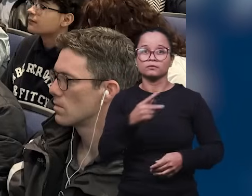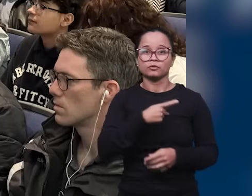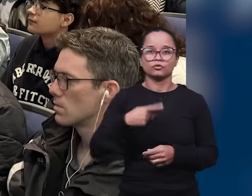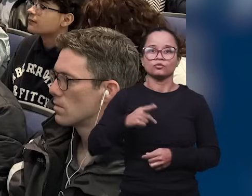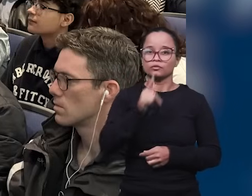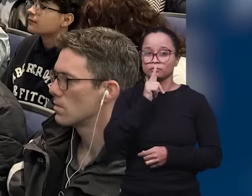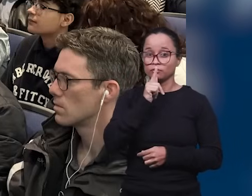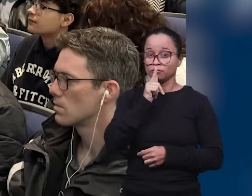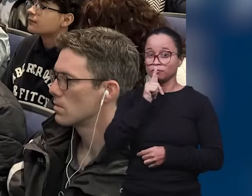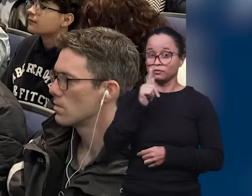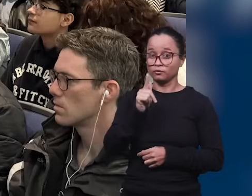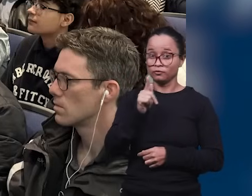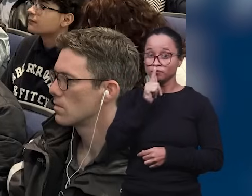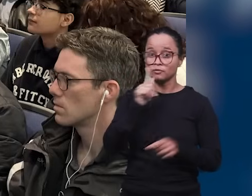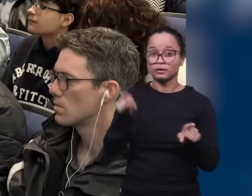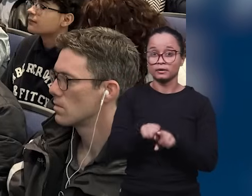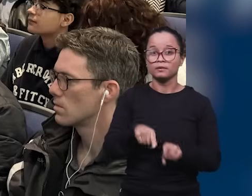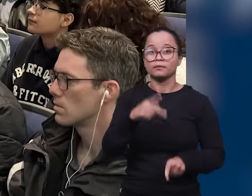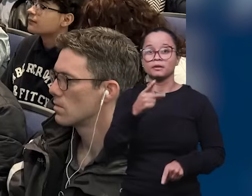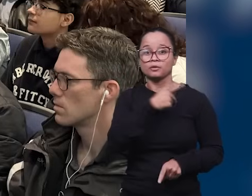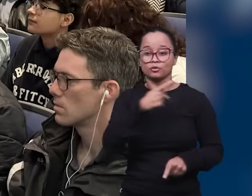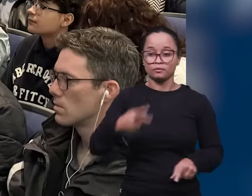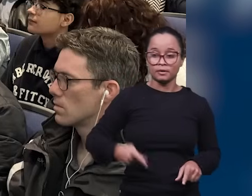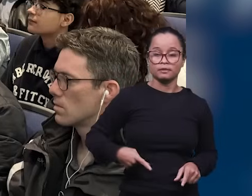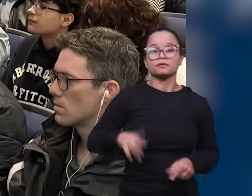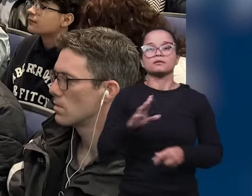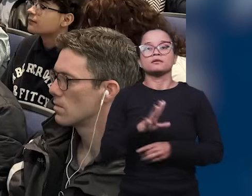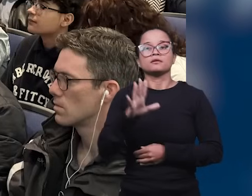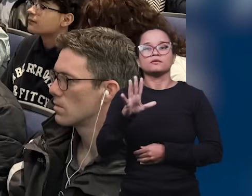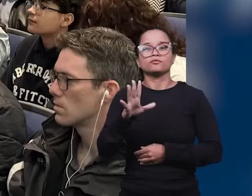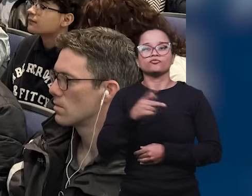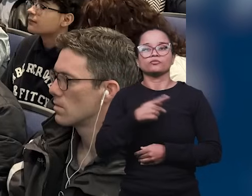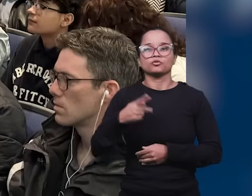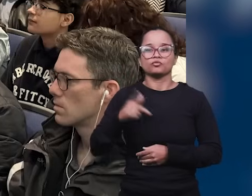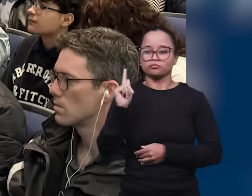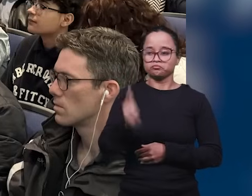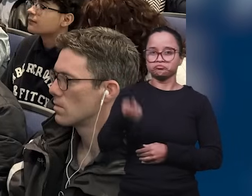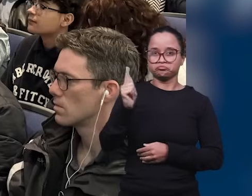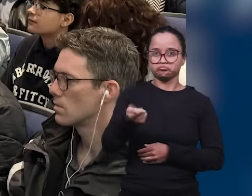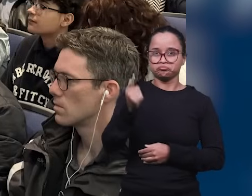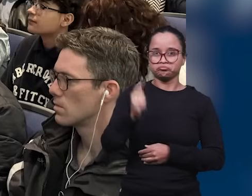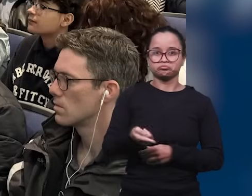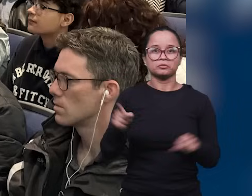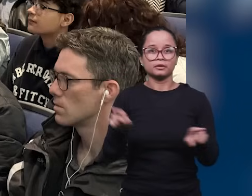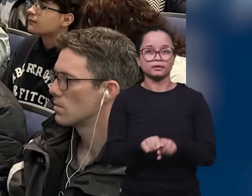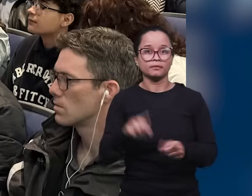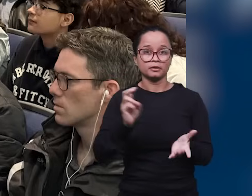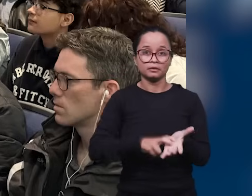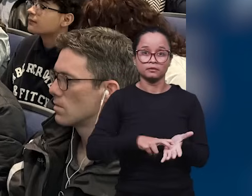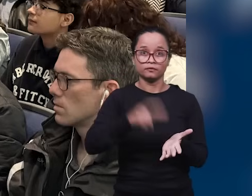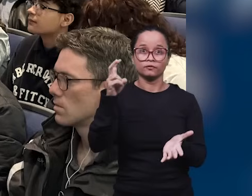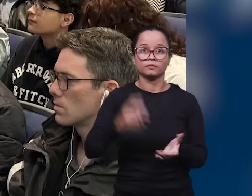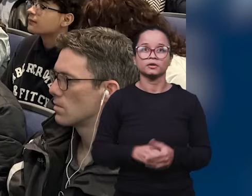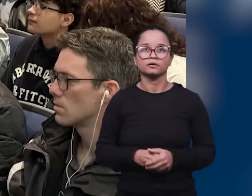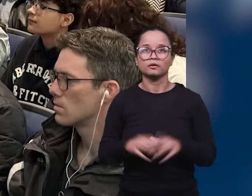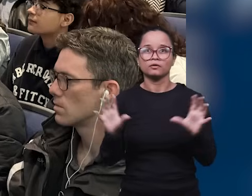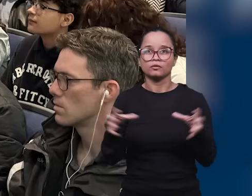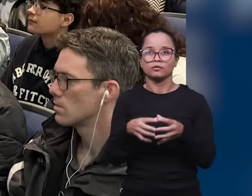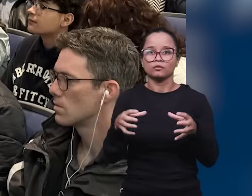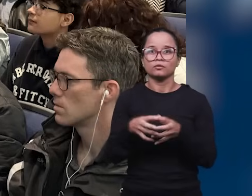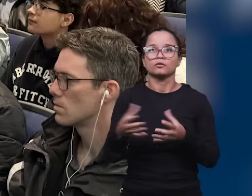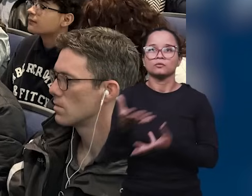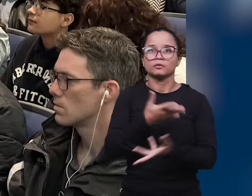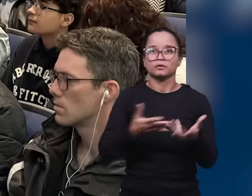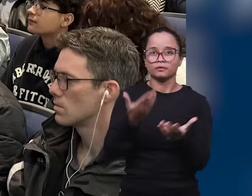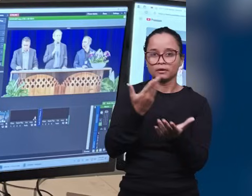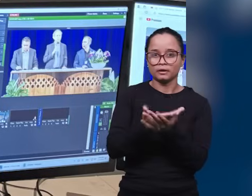Gilson Souza e pelo presidente da Igreja Cristã Maranata, pastor Gedeuti Gueiros. Na parte da manhã, a congregação